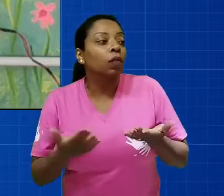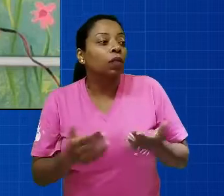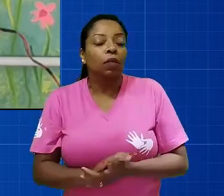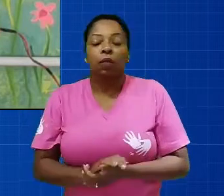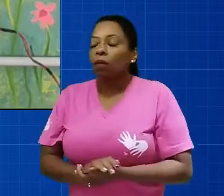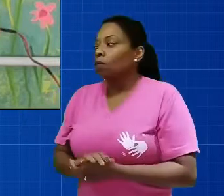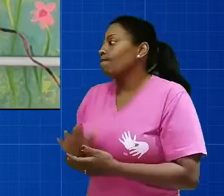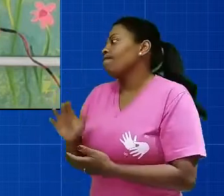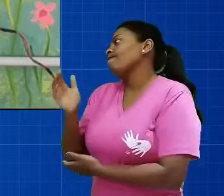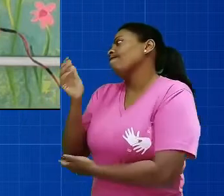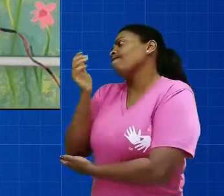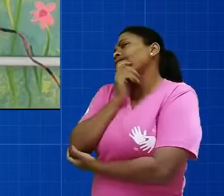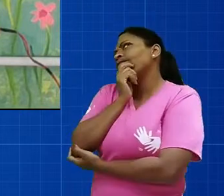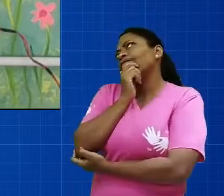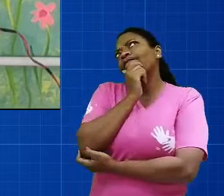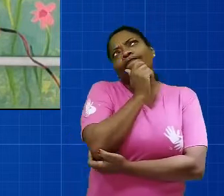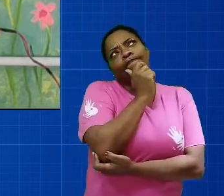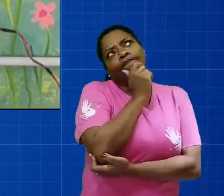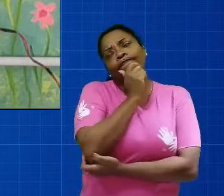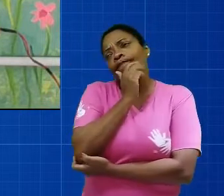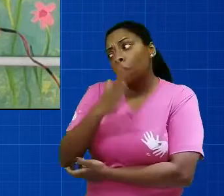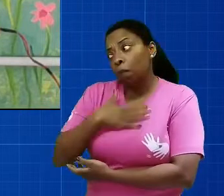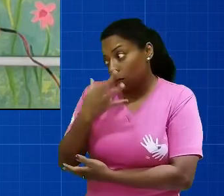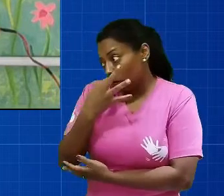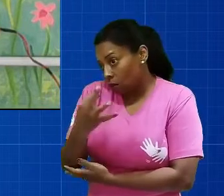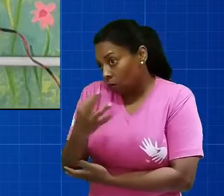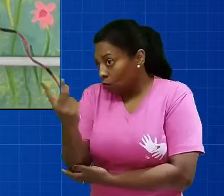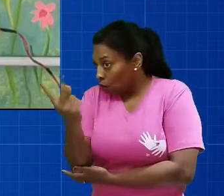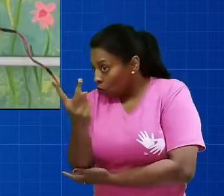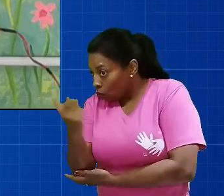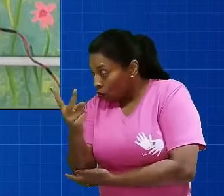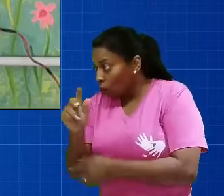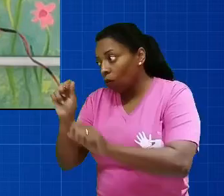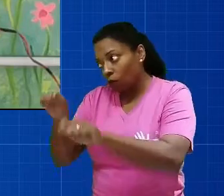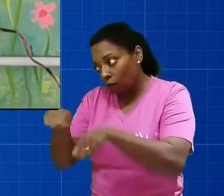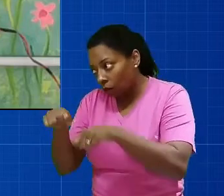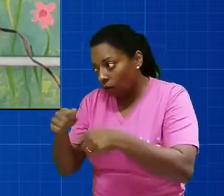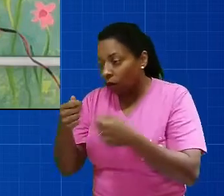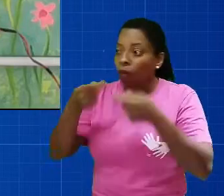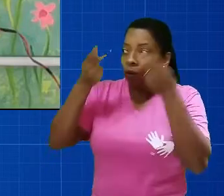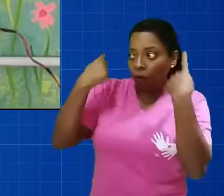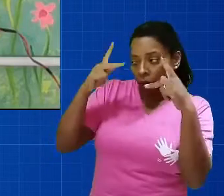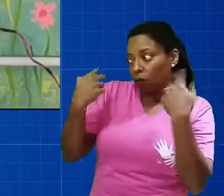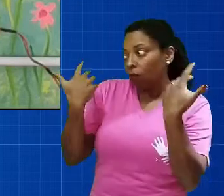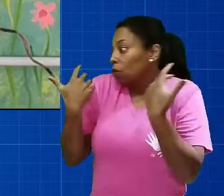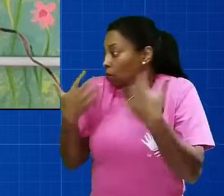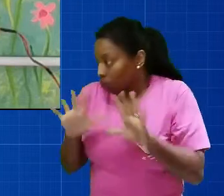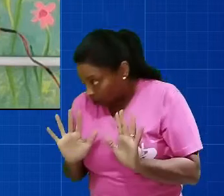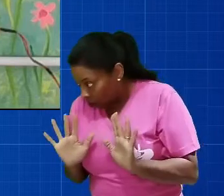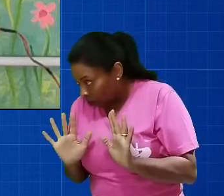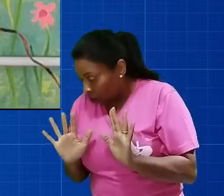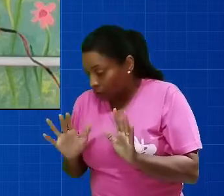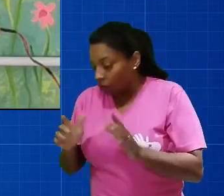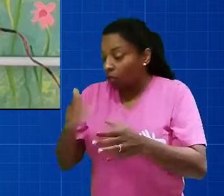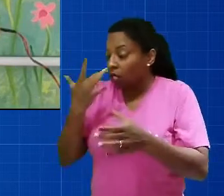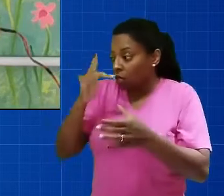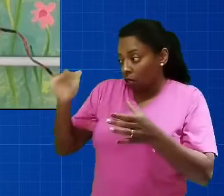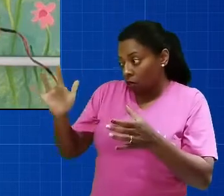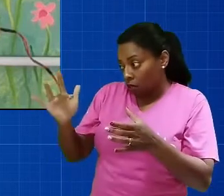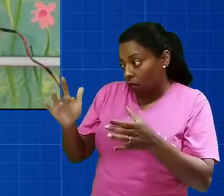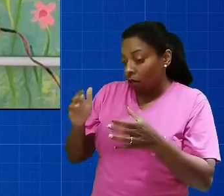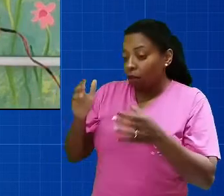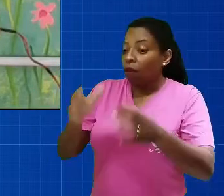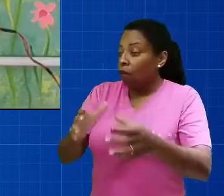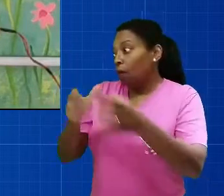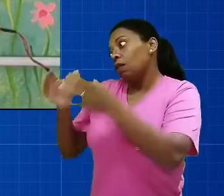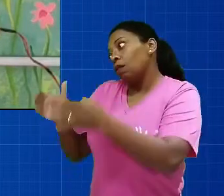se fosse na minha opinião, bom, já que nenhum dos dois quer e o tesouro foi trazido ao